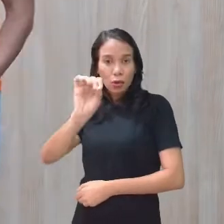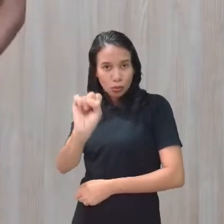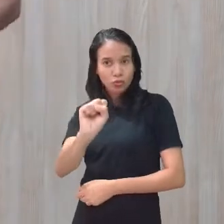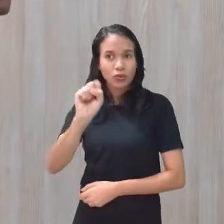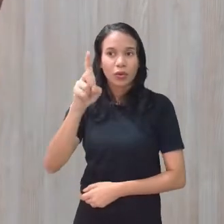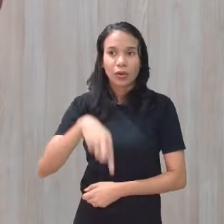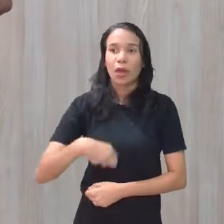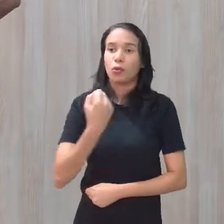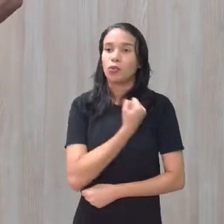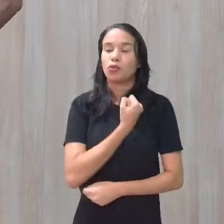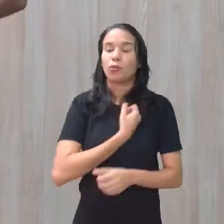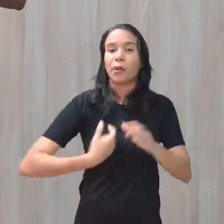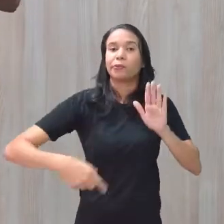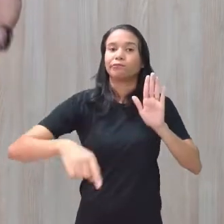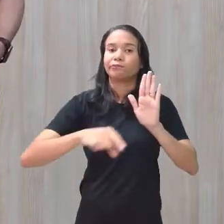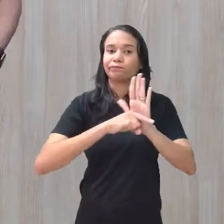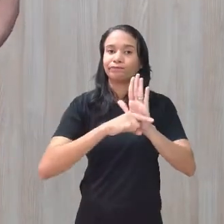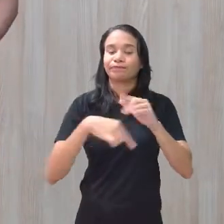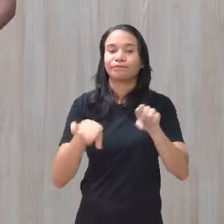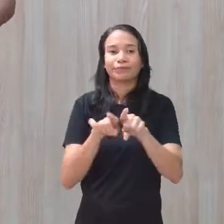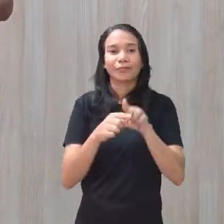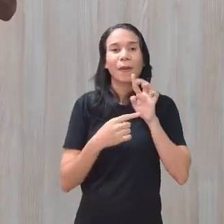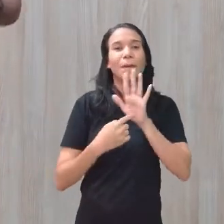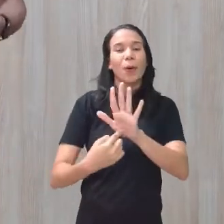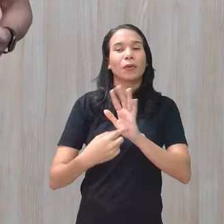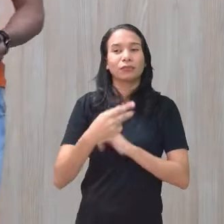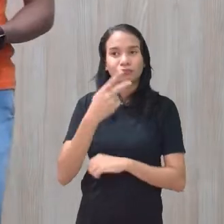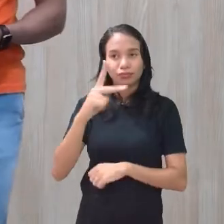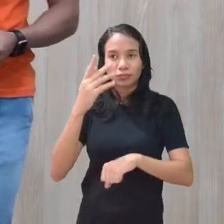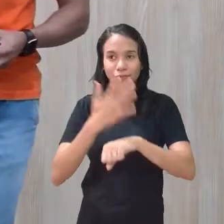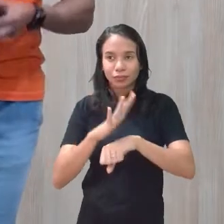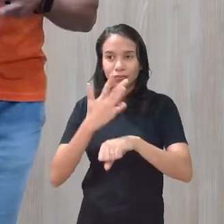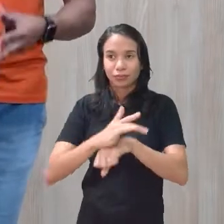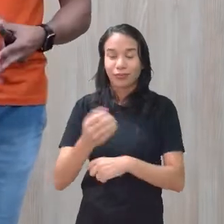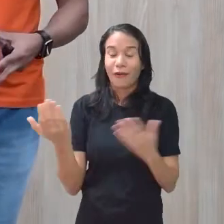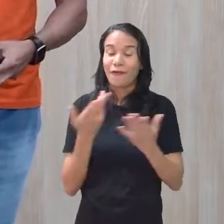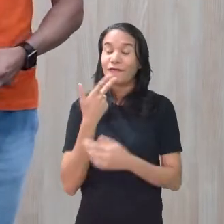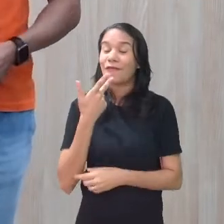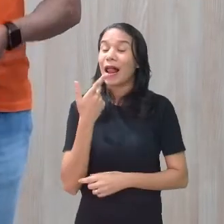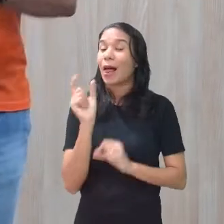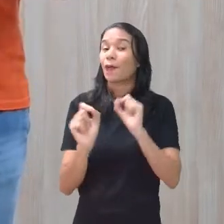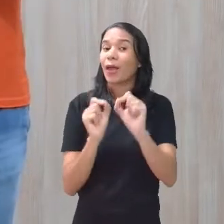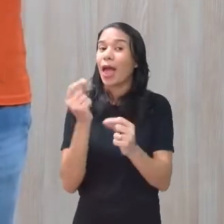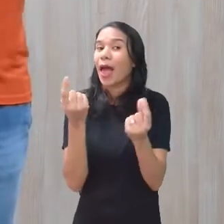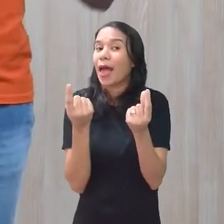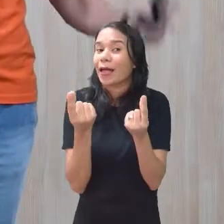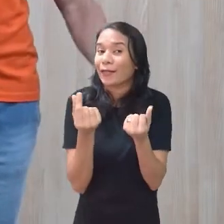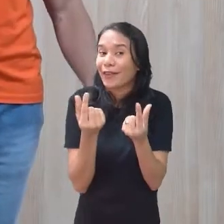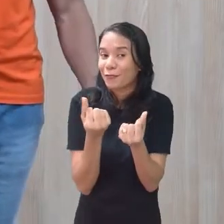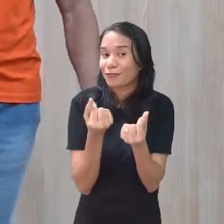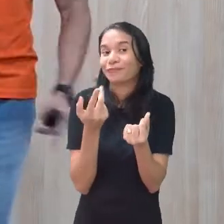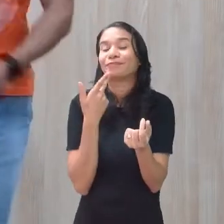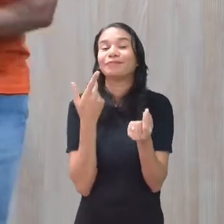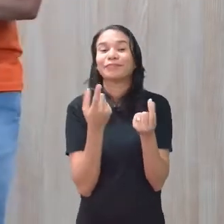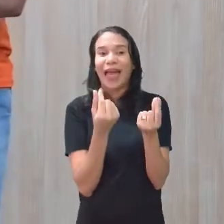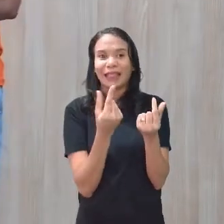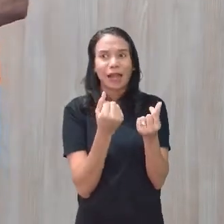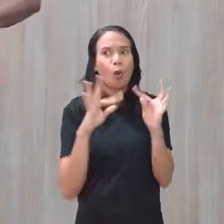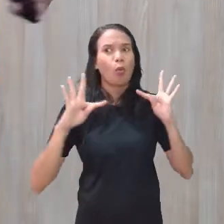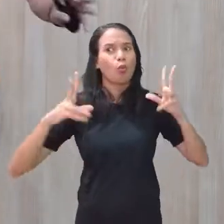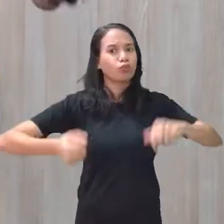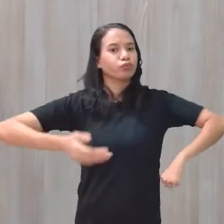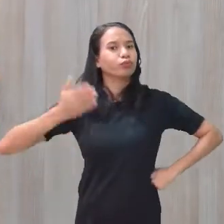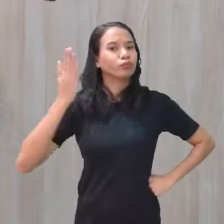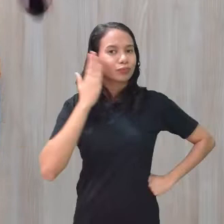os números negativos. Para mostrar isso para você na prática, vamos falar de dinheiro, né? Que quando a gente fala de dinheiro, todo